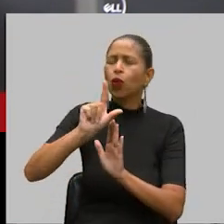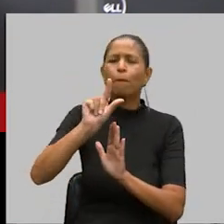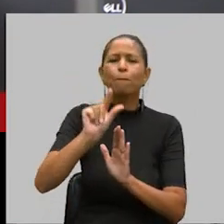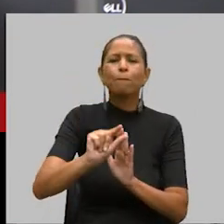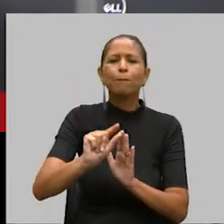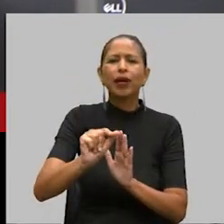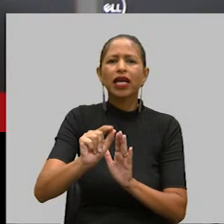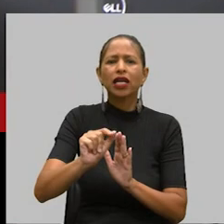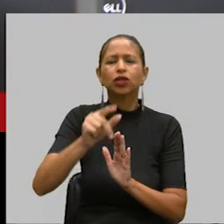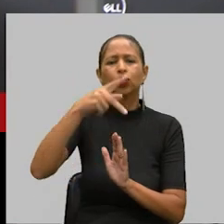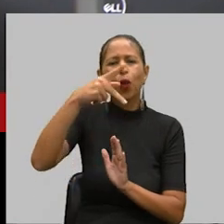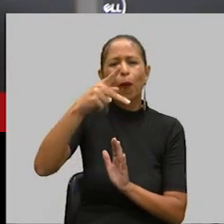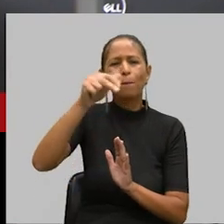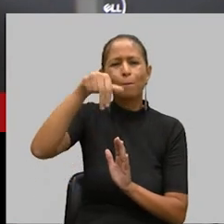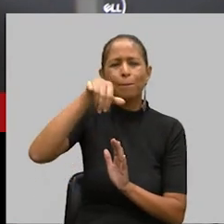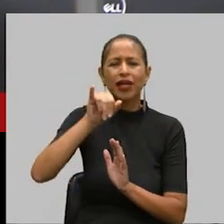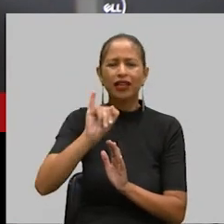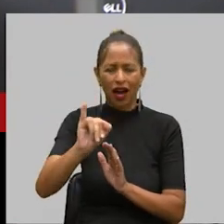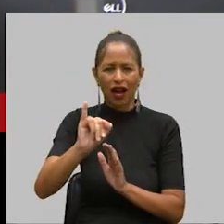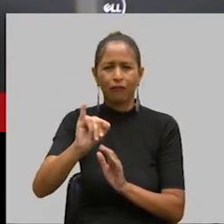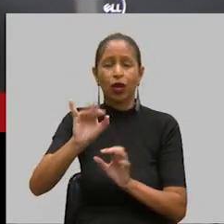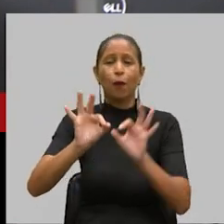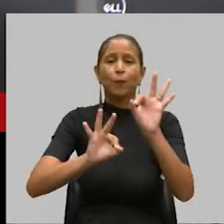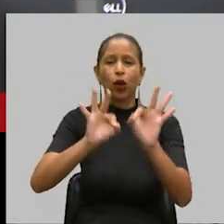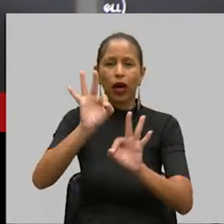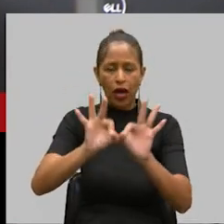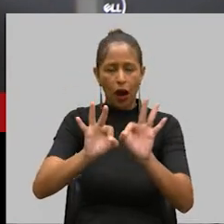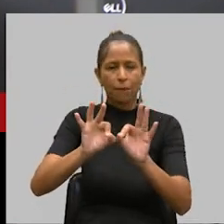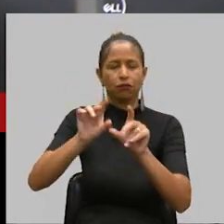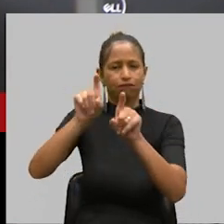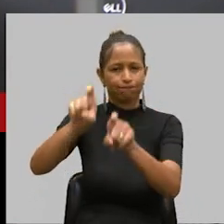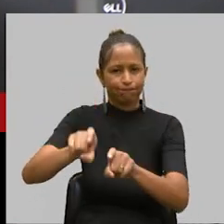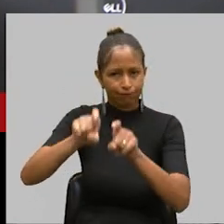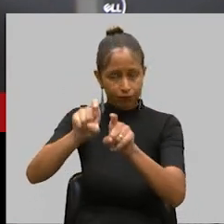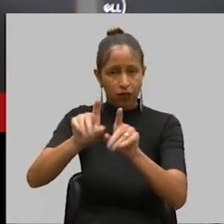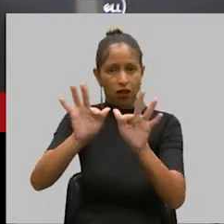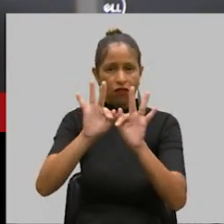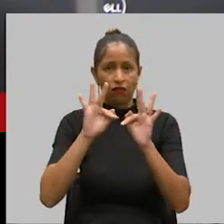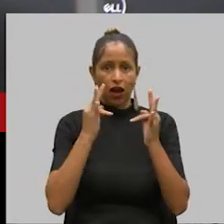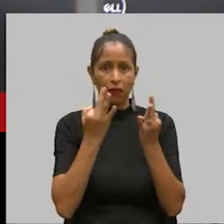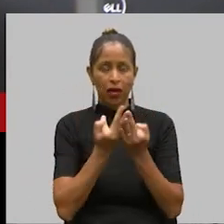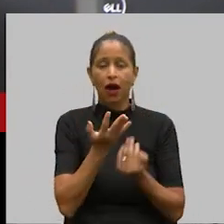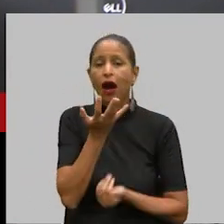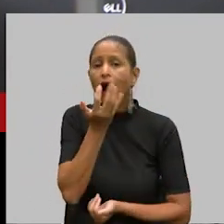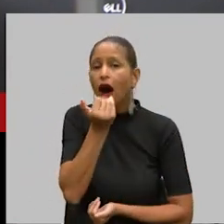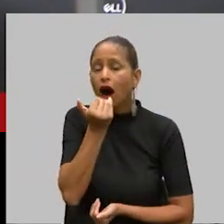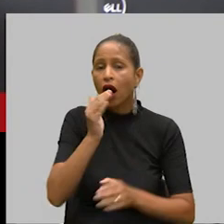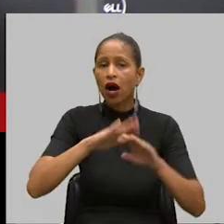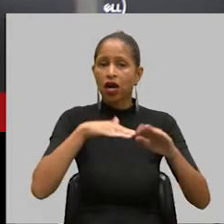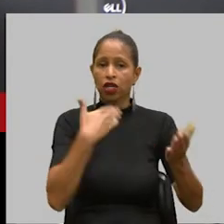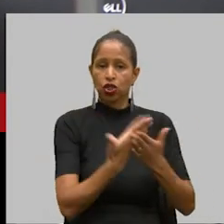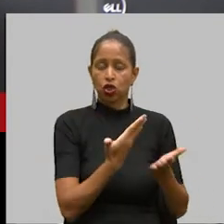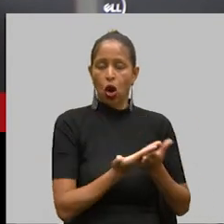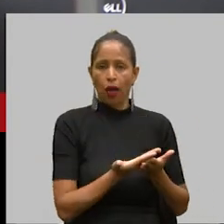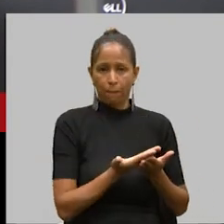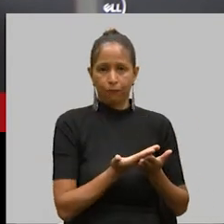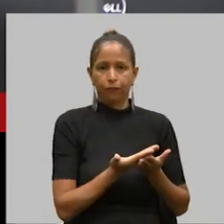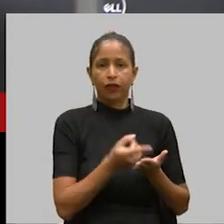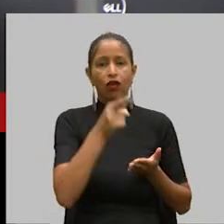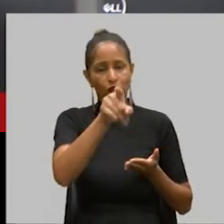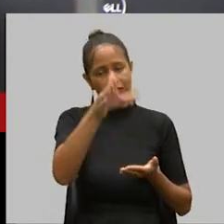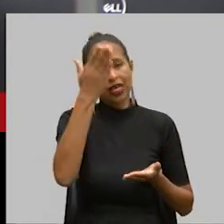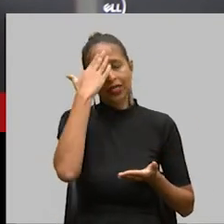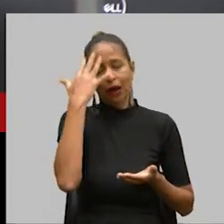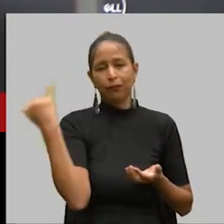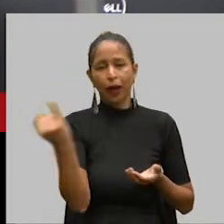do pinai do Programa Nacional da agricultura familiar do programa nacional de alimentação escolar o pinai que vocês sabem da